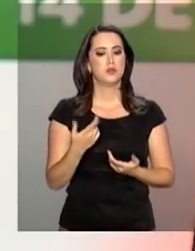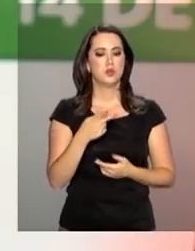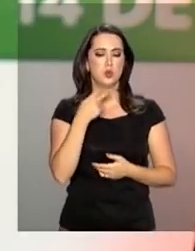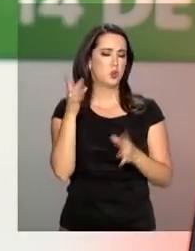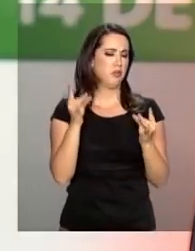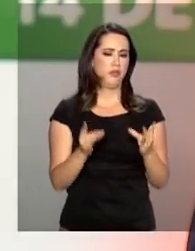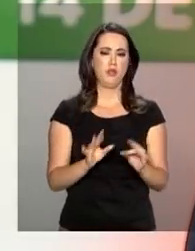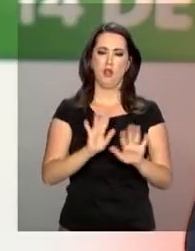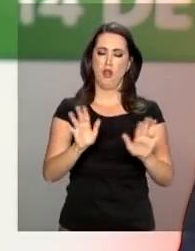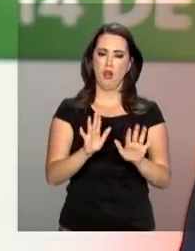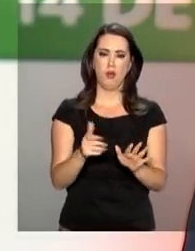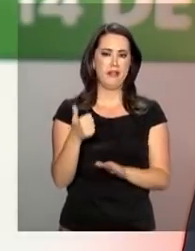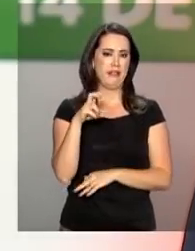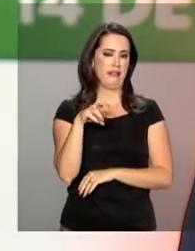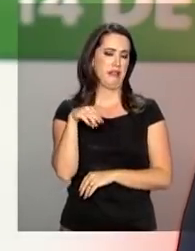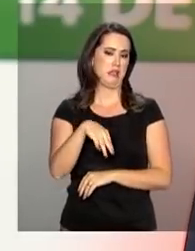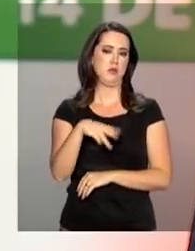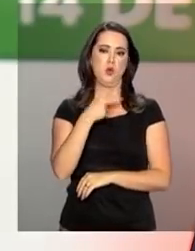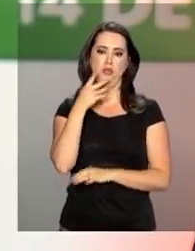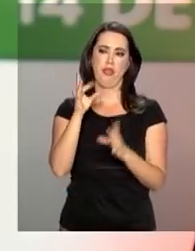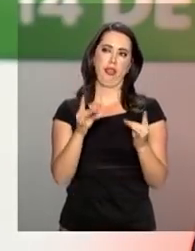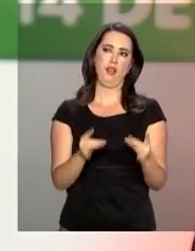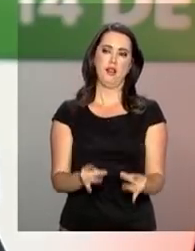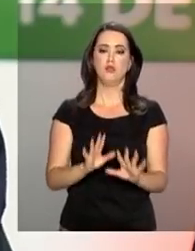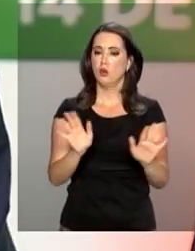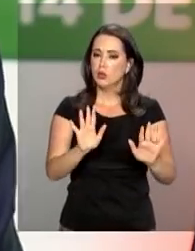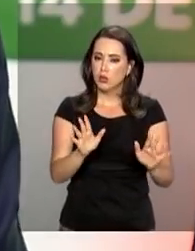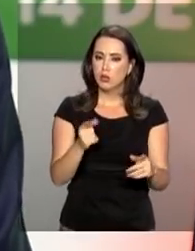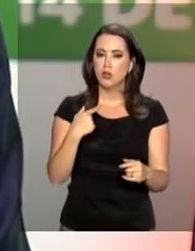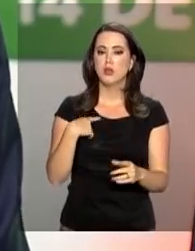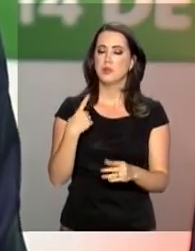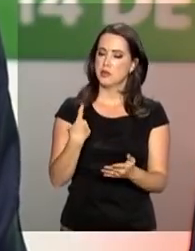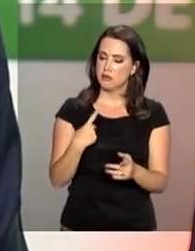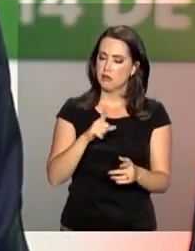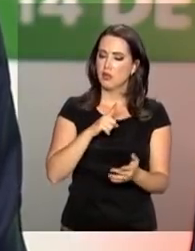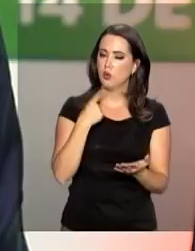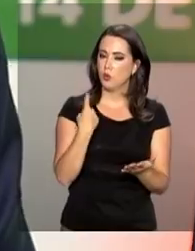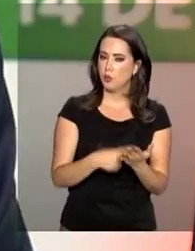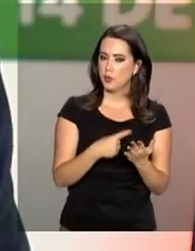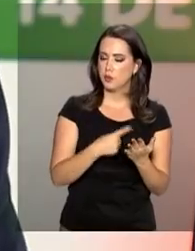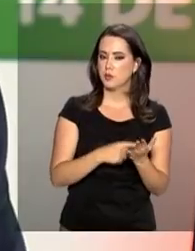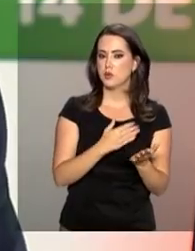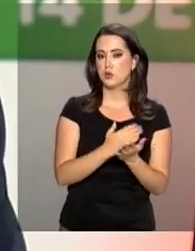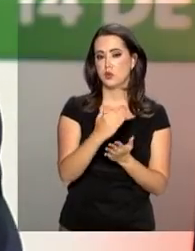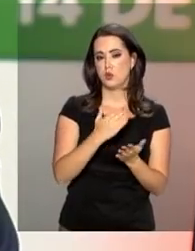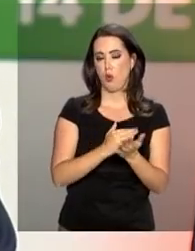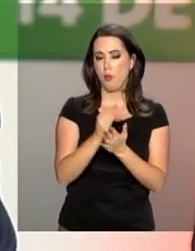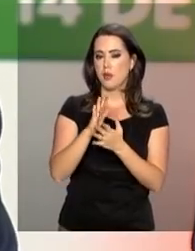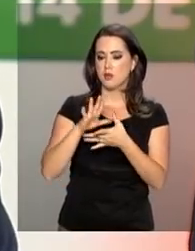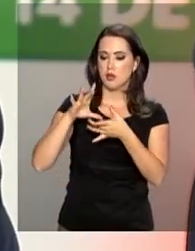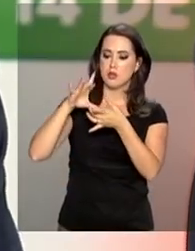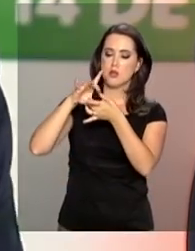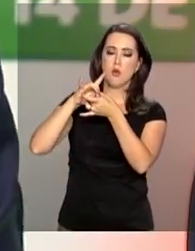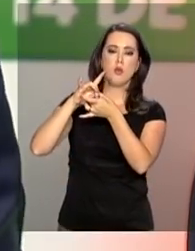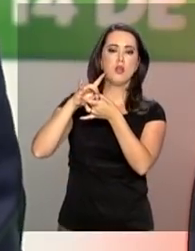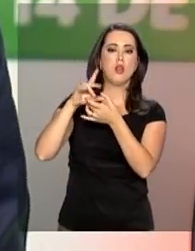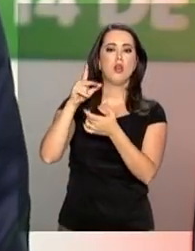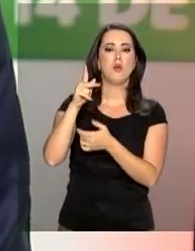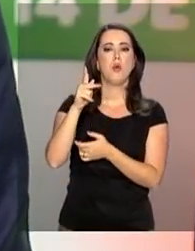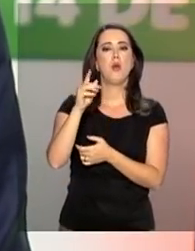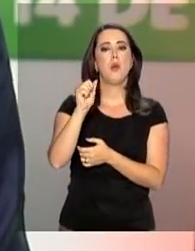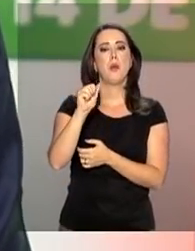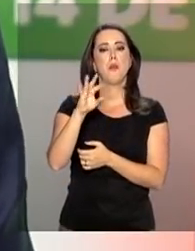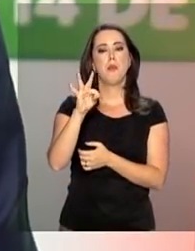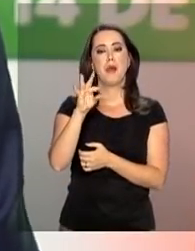minutos seria impossível detalhar. Mas houve o comprometimento de que essa implementação do pacto é prioridade do governo